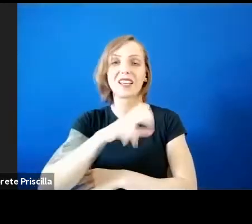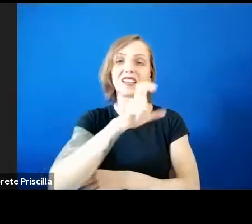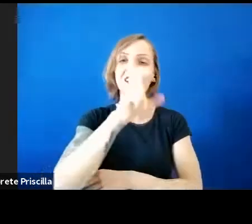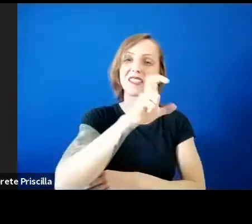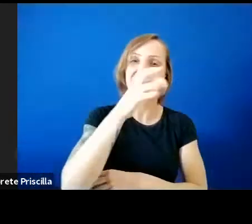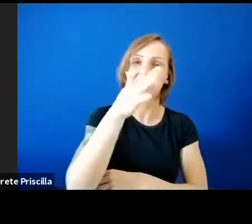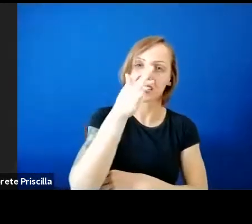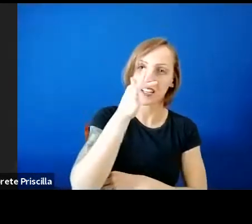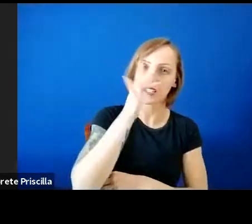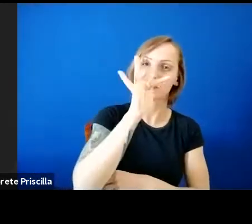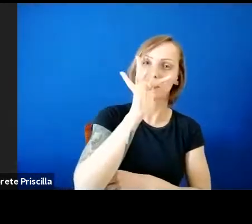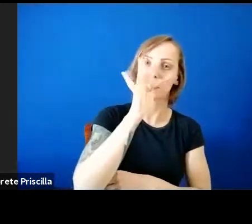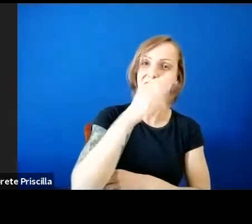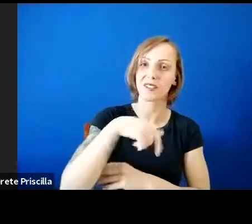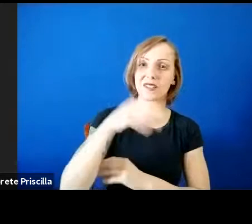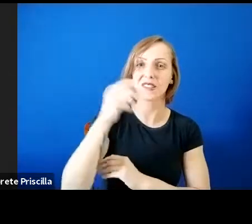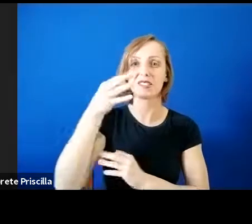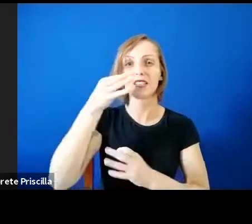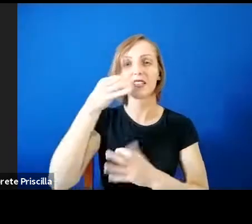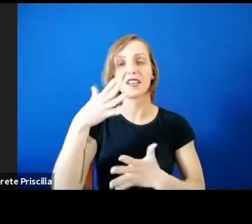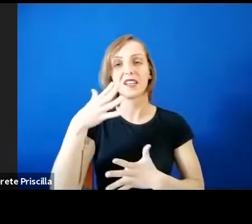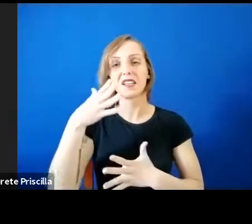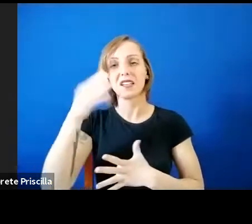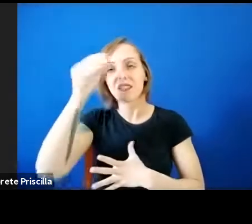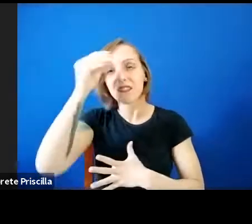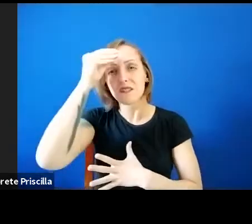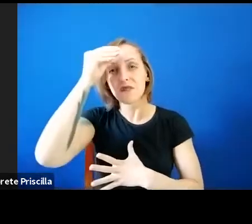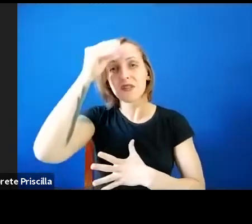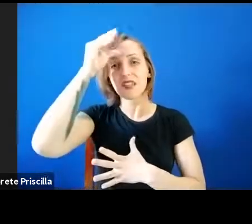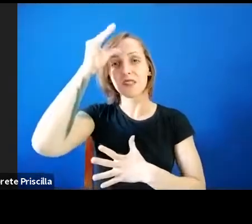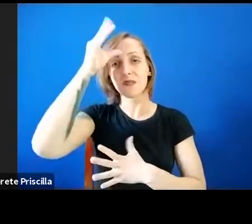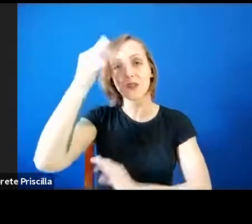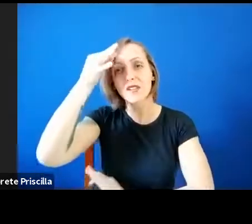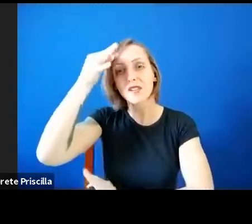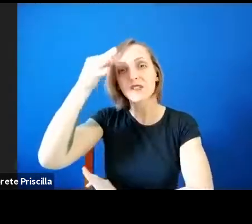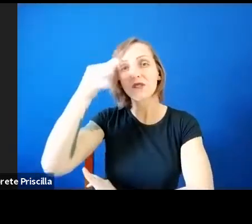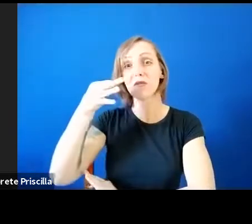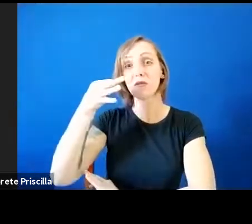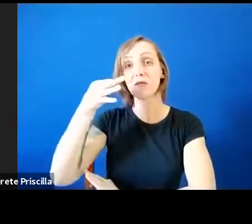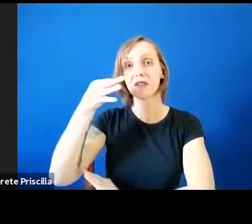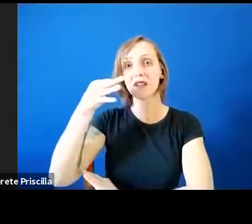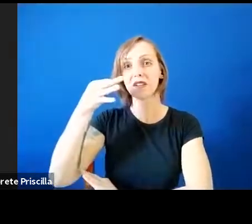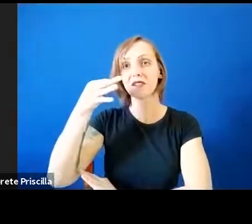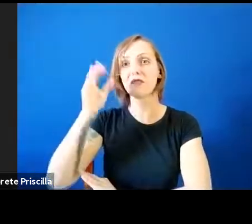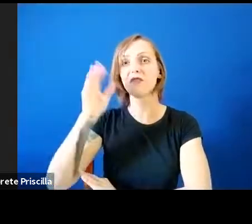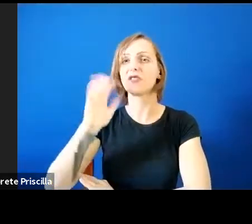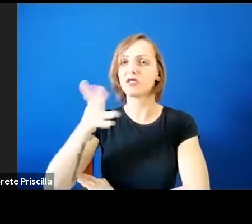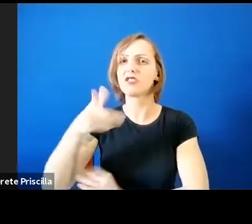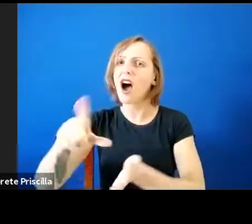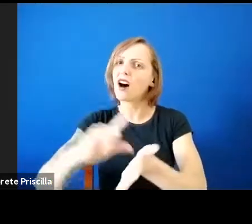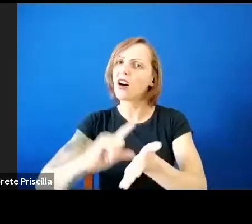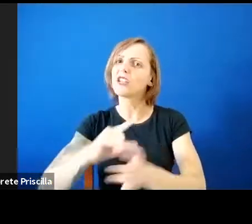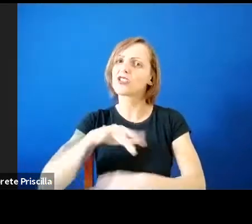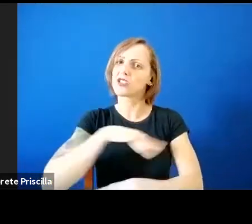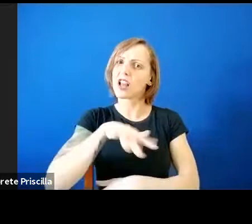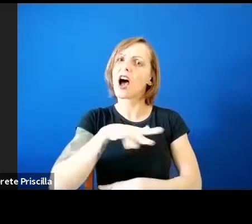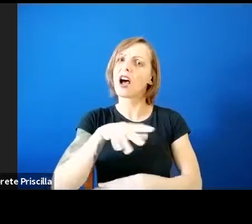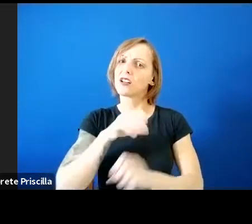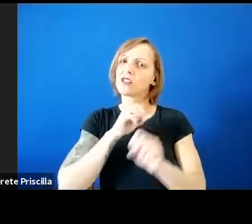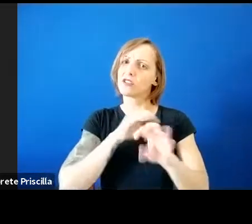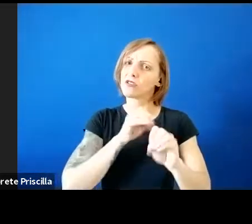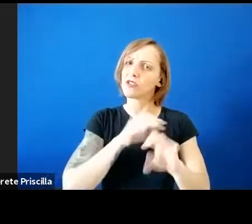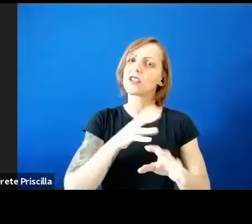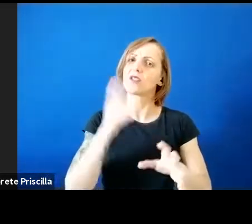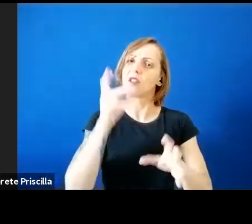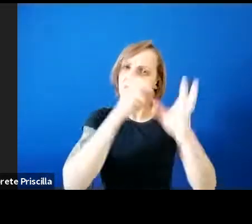né, que eu já, enquanto coordenadora ali do grupo, já praticava, né, com educação e com respeito às pessoas mais velhas, né,